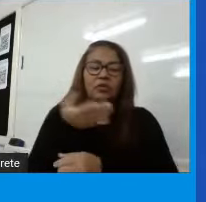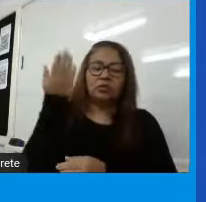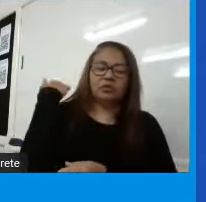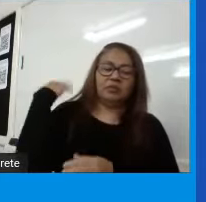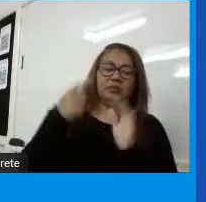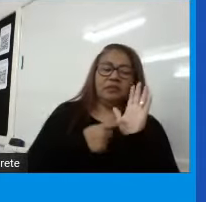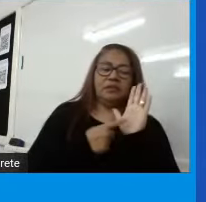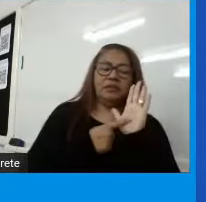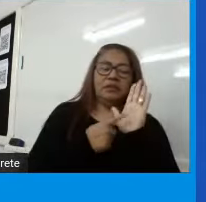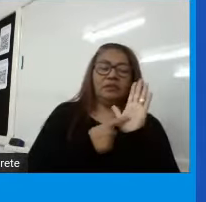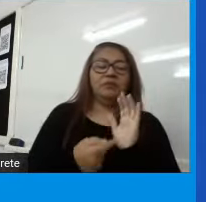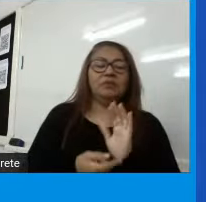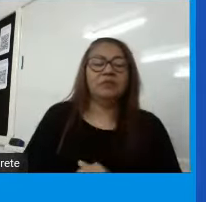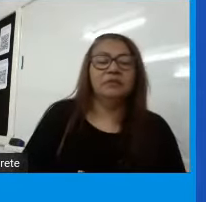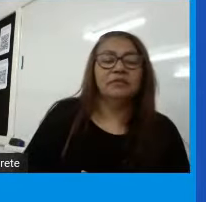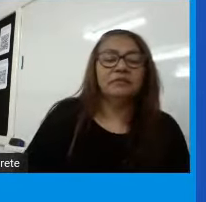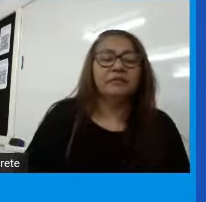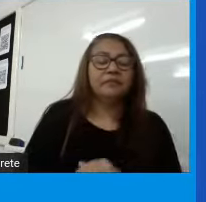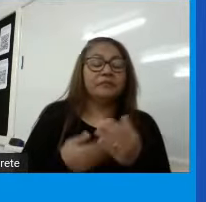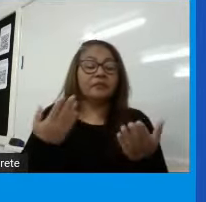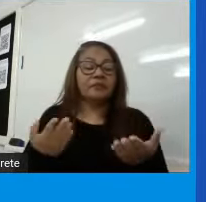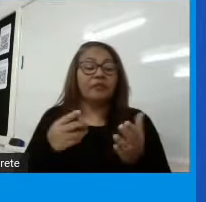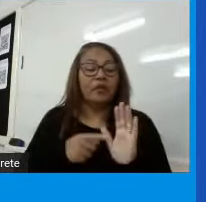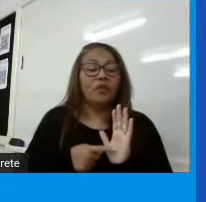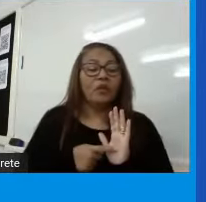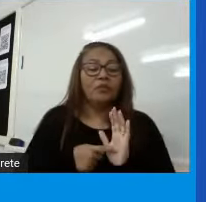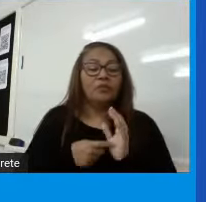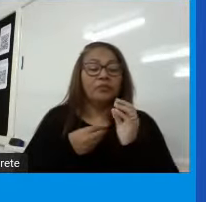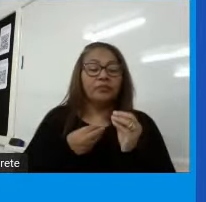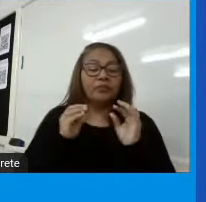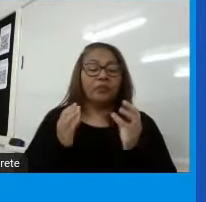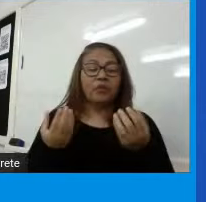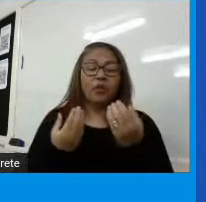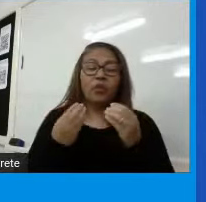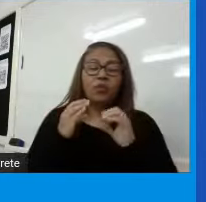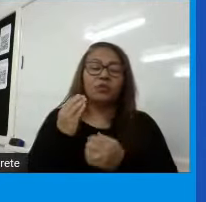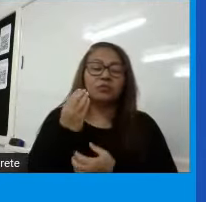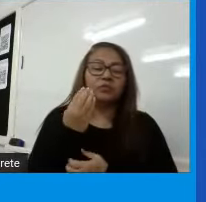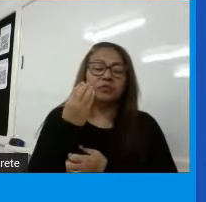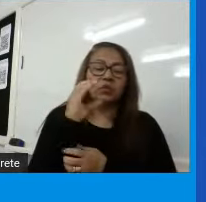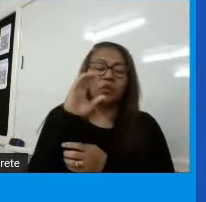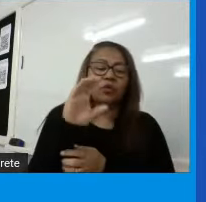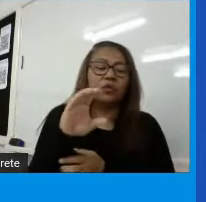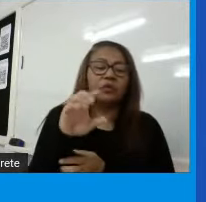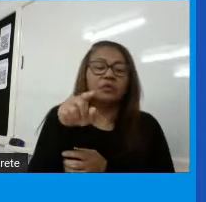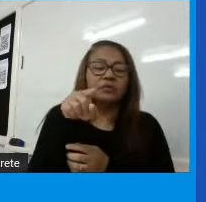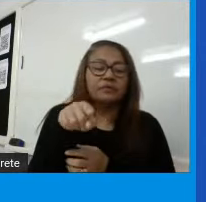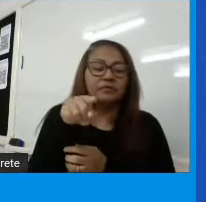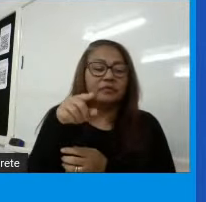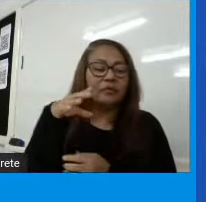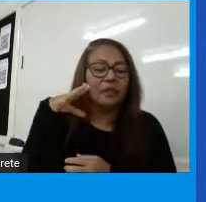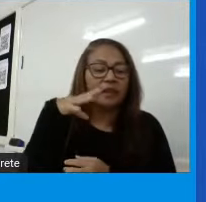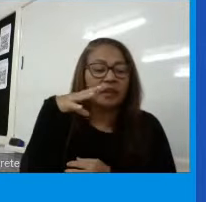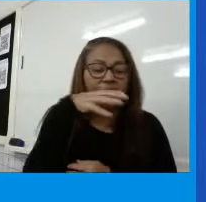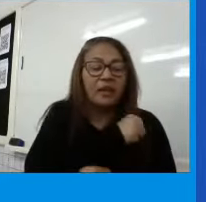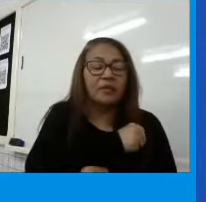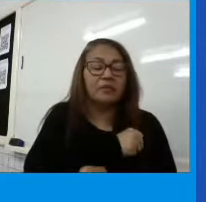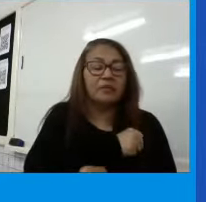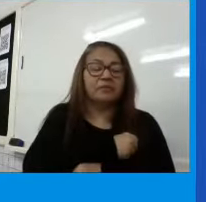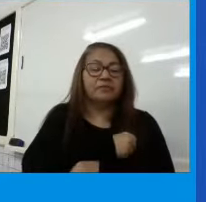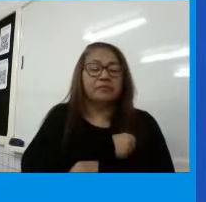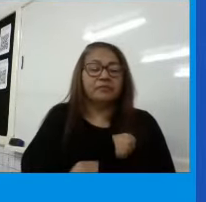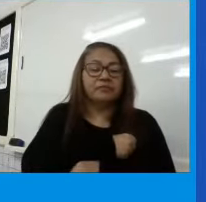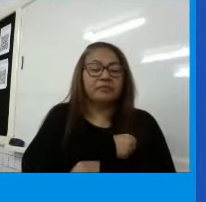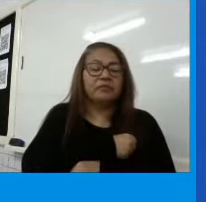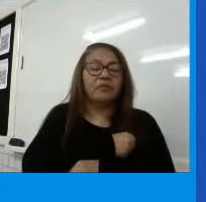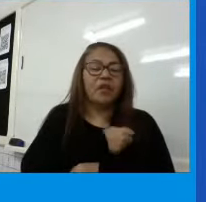O vocabulário, eu coloquei aqui rapidinho, a gente precisa se familiarizar, pessoal, com alguns termos. Vamos repetindo para que a gente